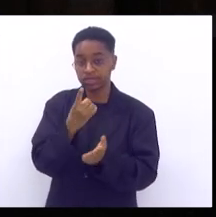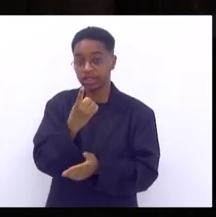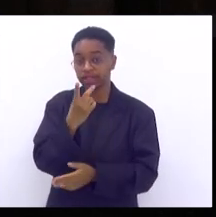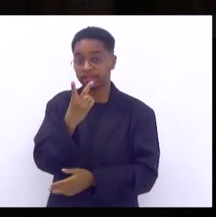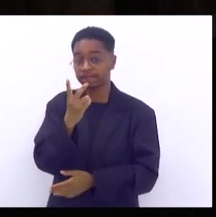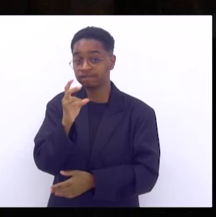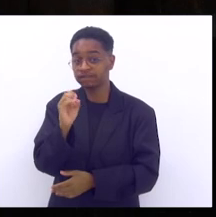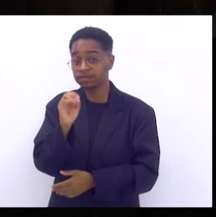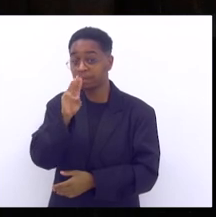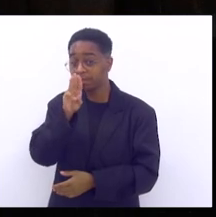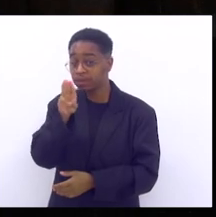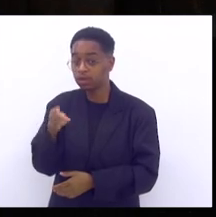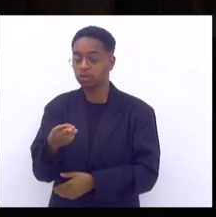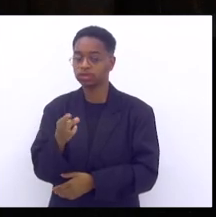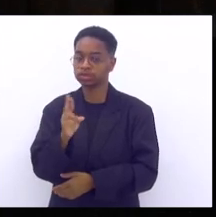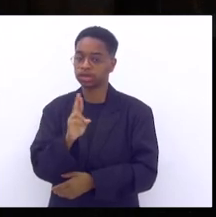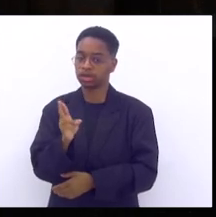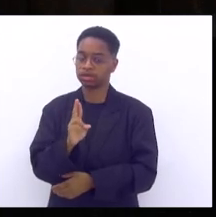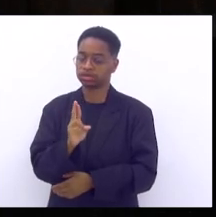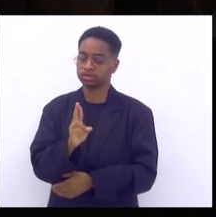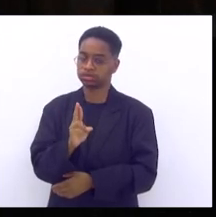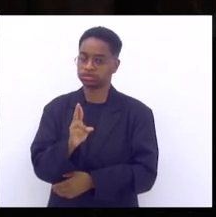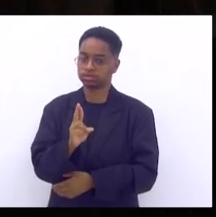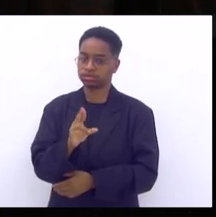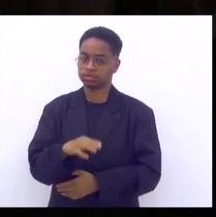milhões de reais aproximadamente.